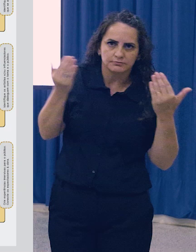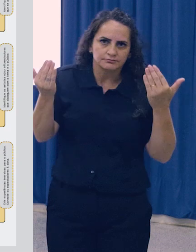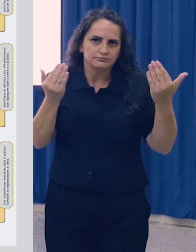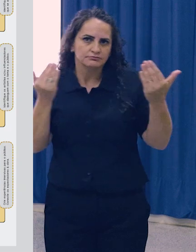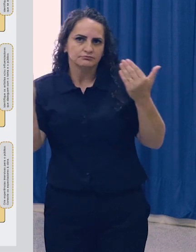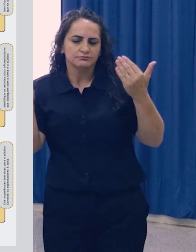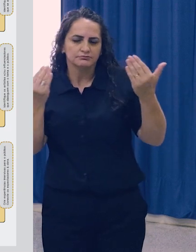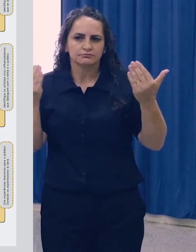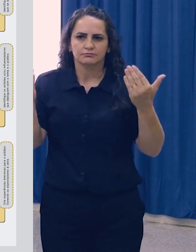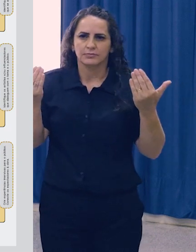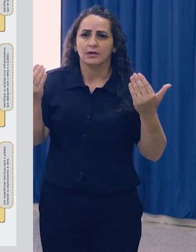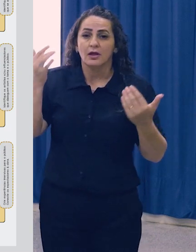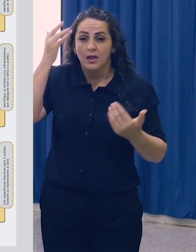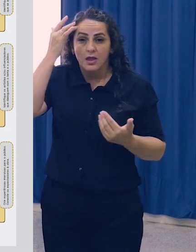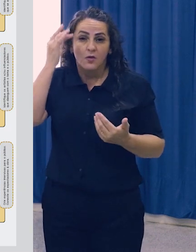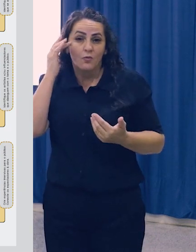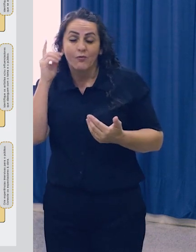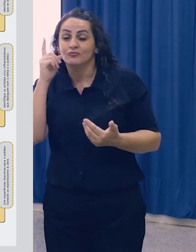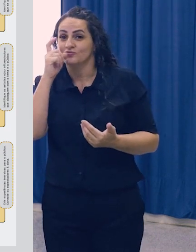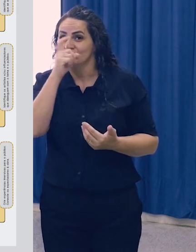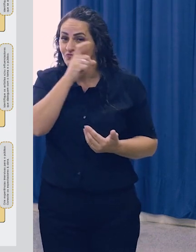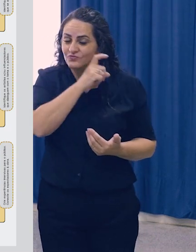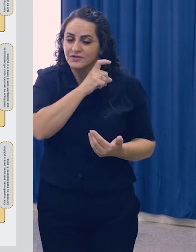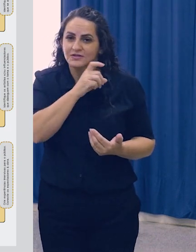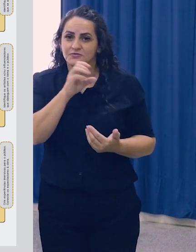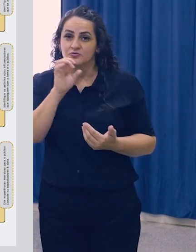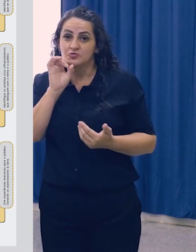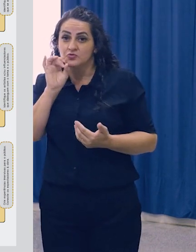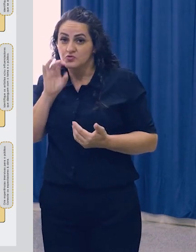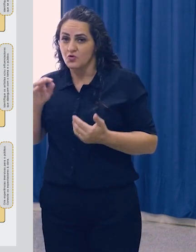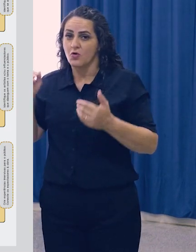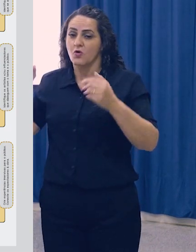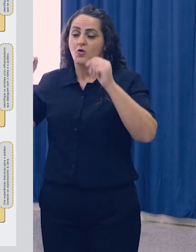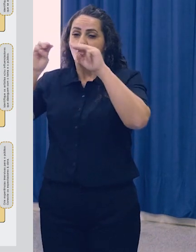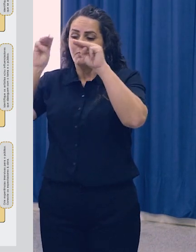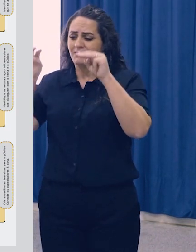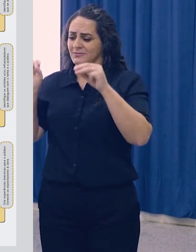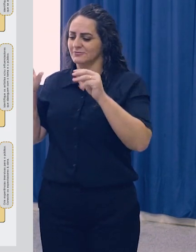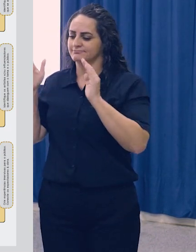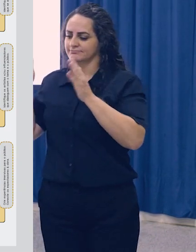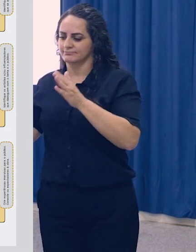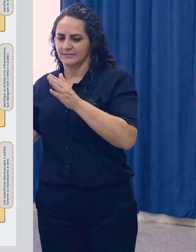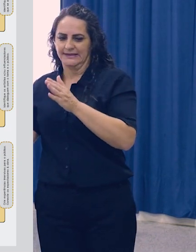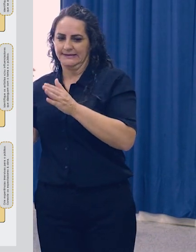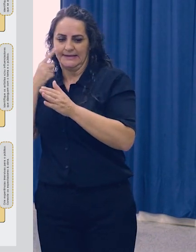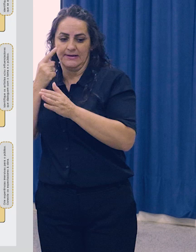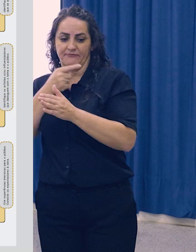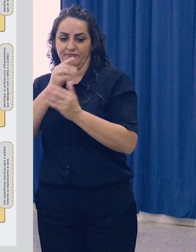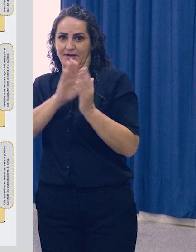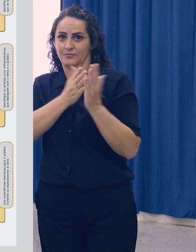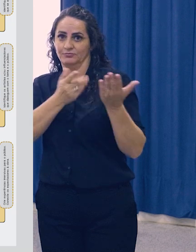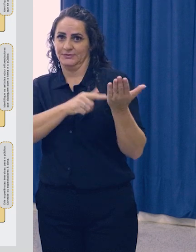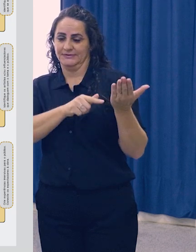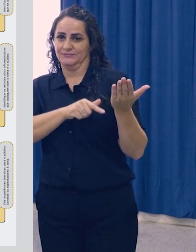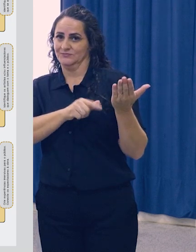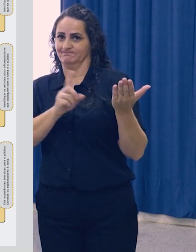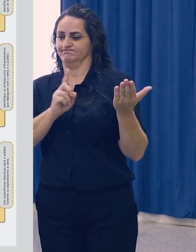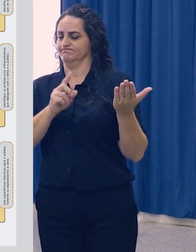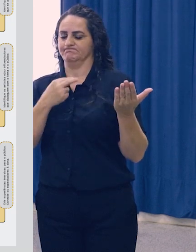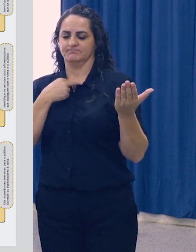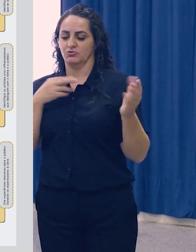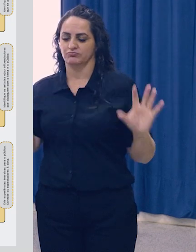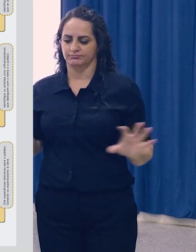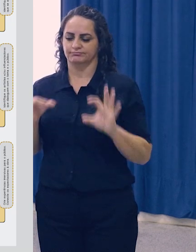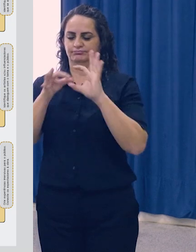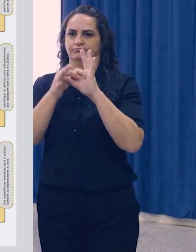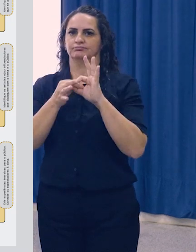entender. Eu acho um pouco difícil completar um mapa só por ele, né, sem ver o e-book, assim, justamente porque é muita informação para encaixar